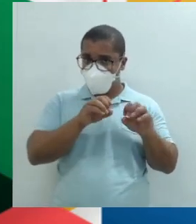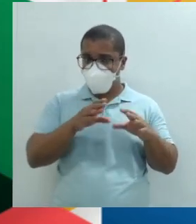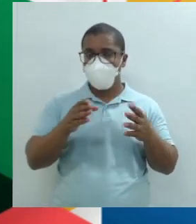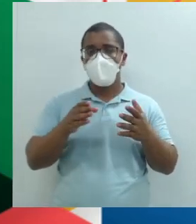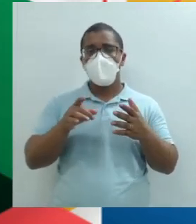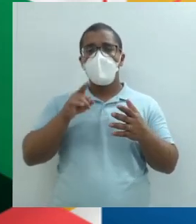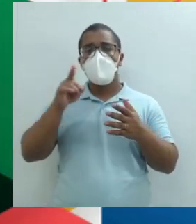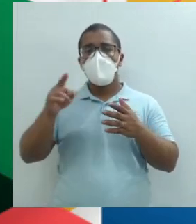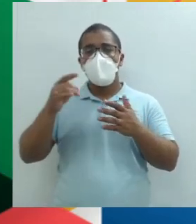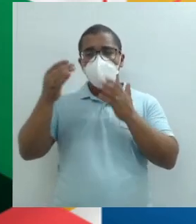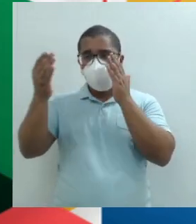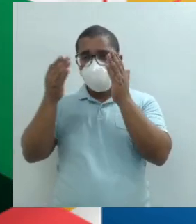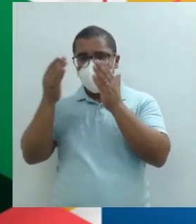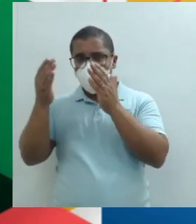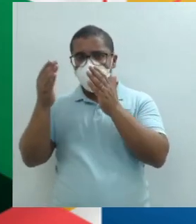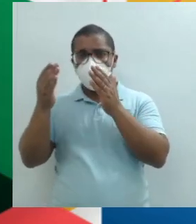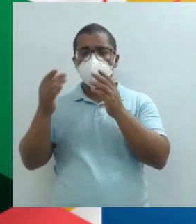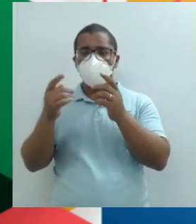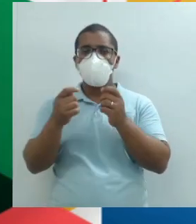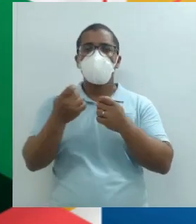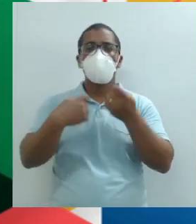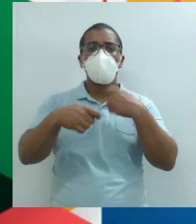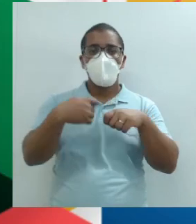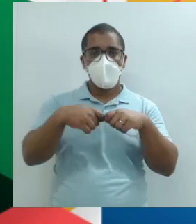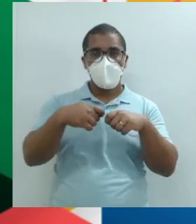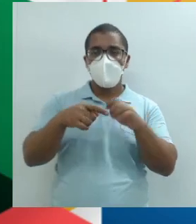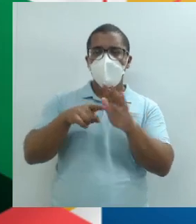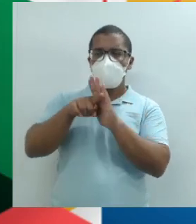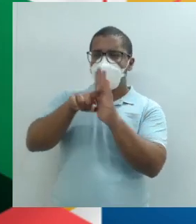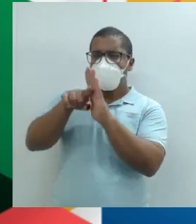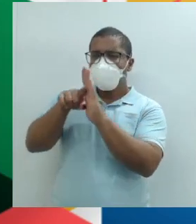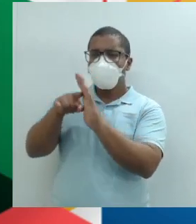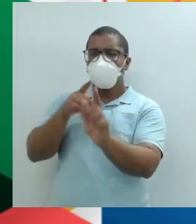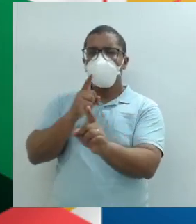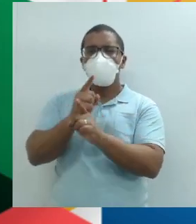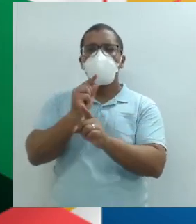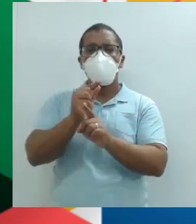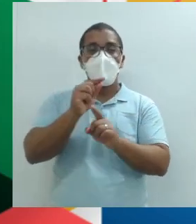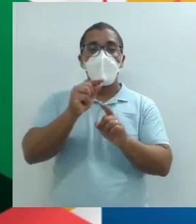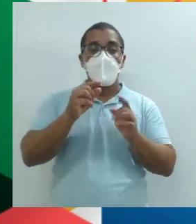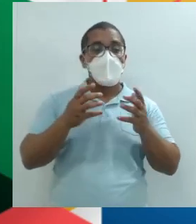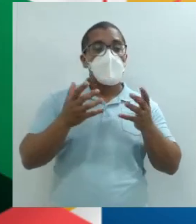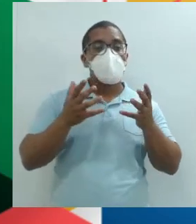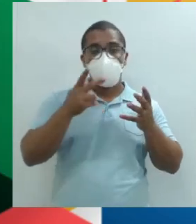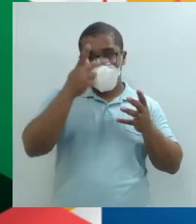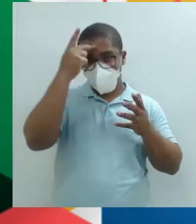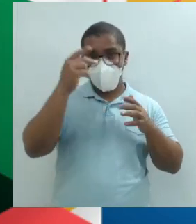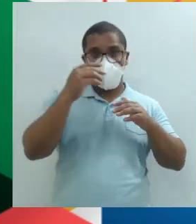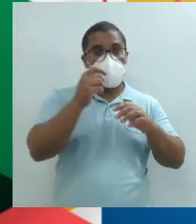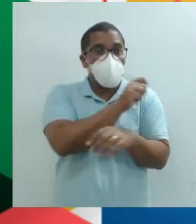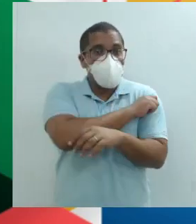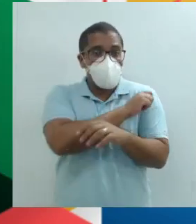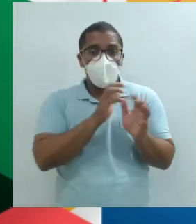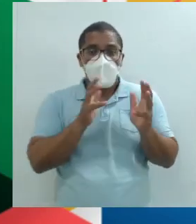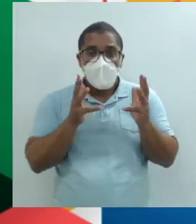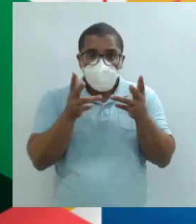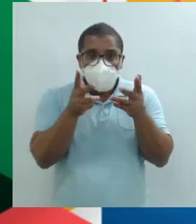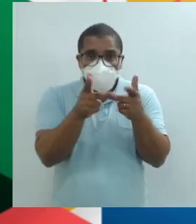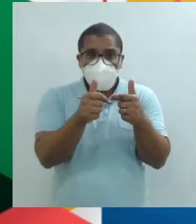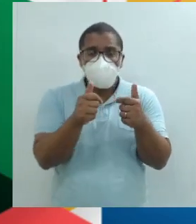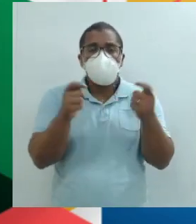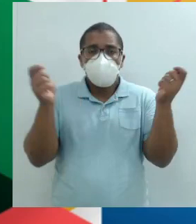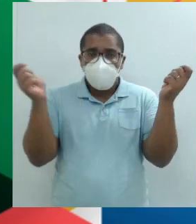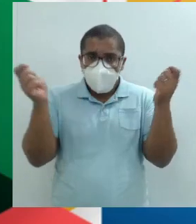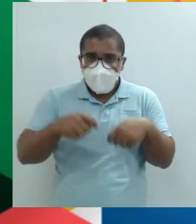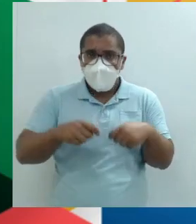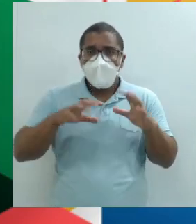as competências que devem ser desenvolvidas para que os estudantes estejam mais aptos a atuar em um mundo